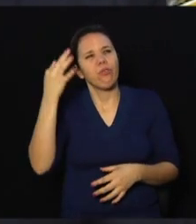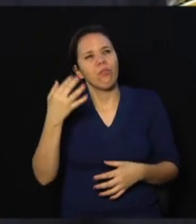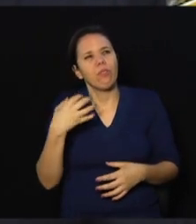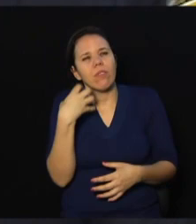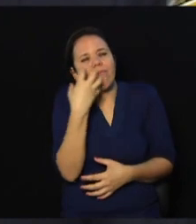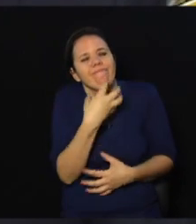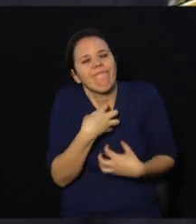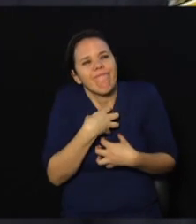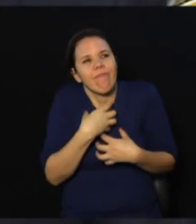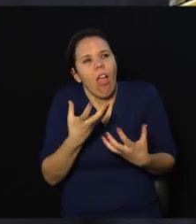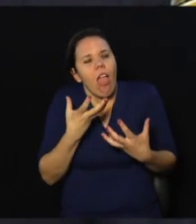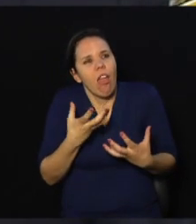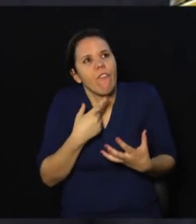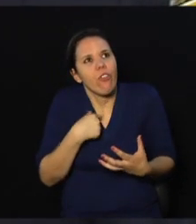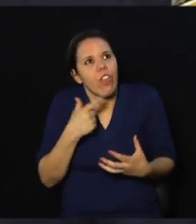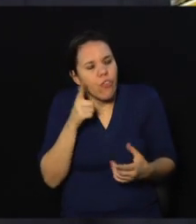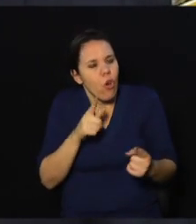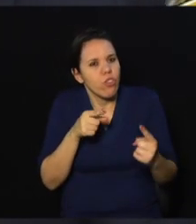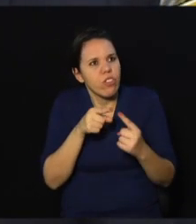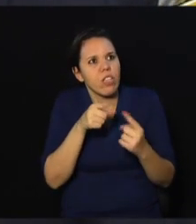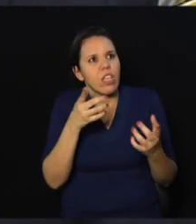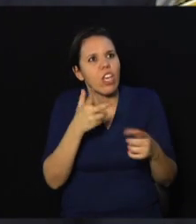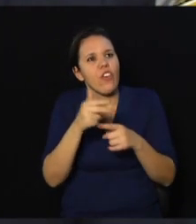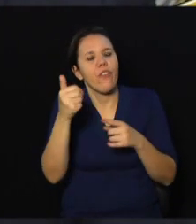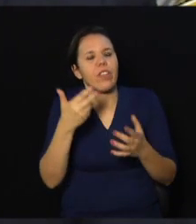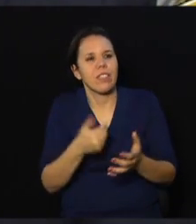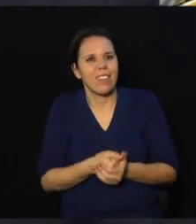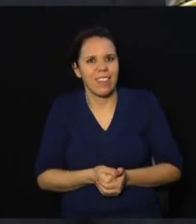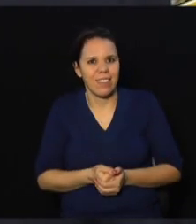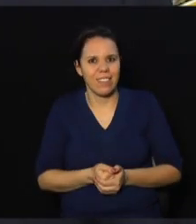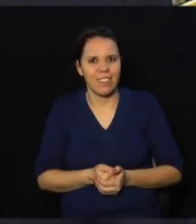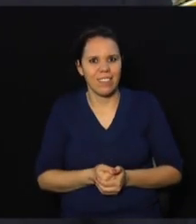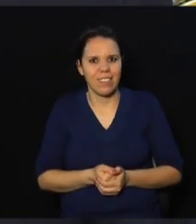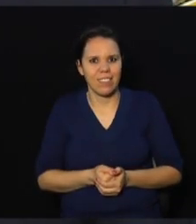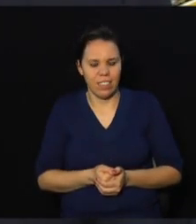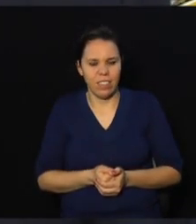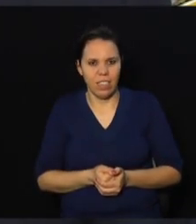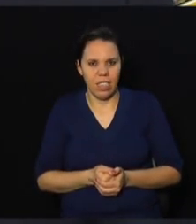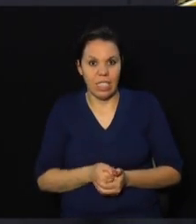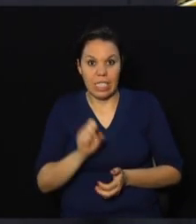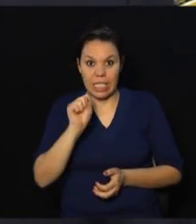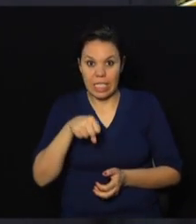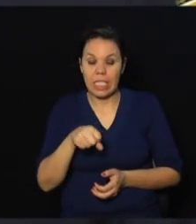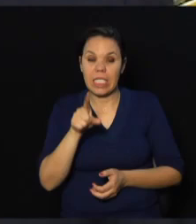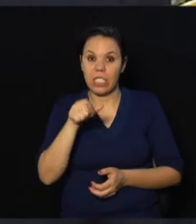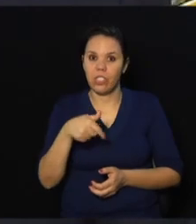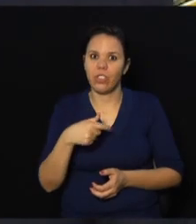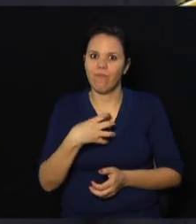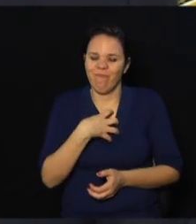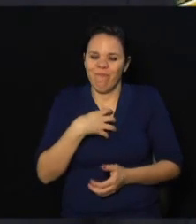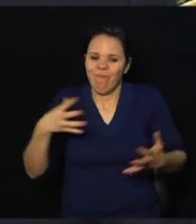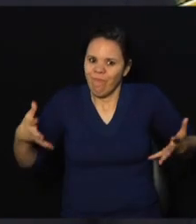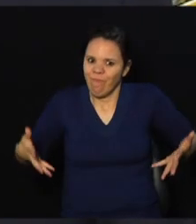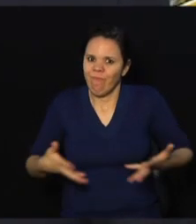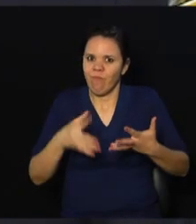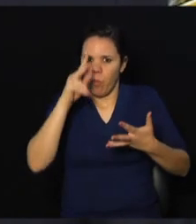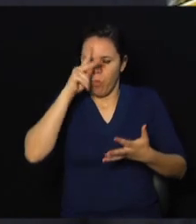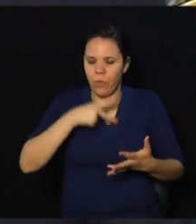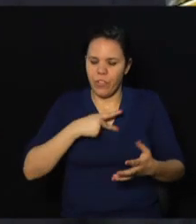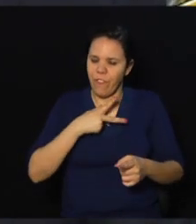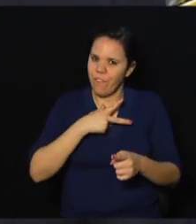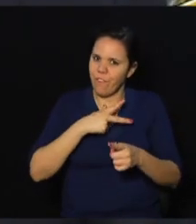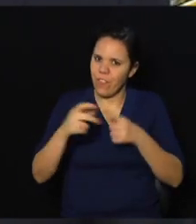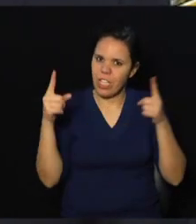barriga, eu vou conseguir estar onde eu sempre quis. E aí sim, isso faz você se mover e ultrapassar as